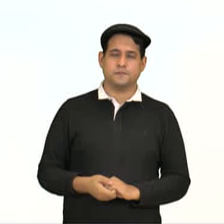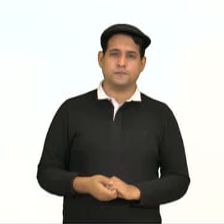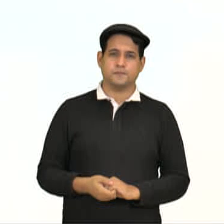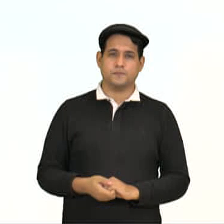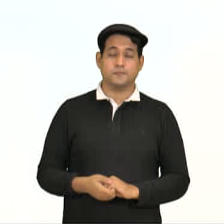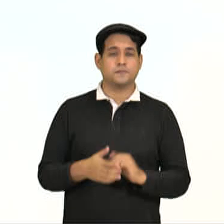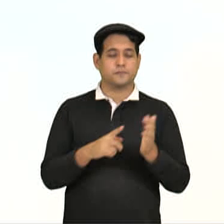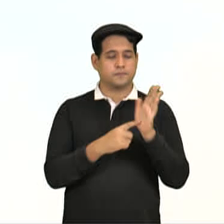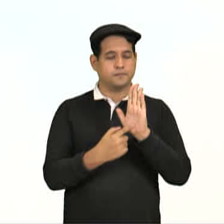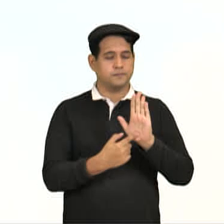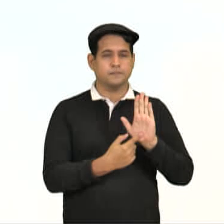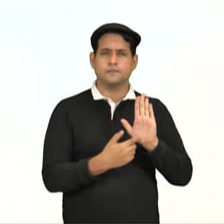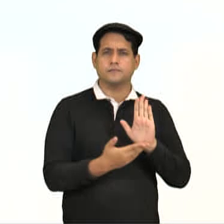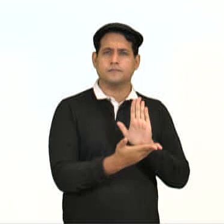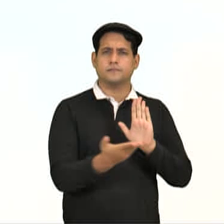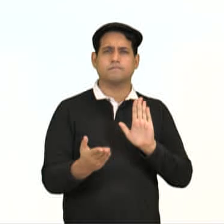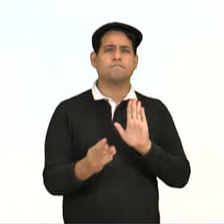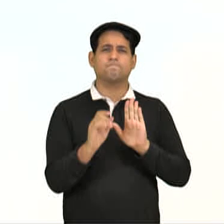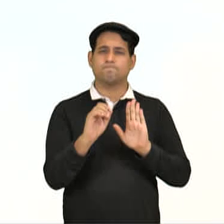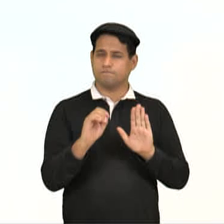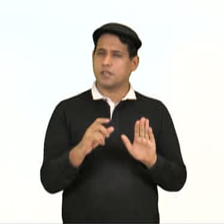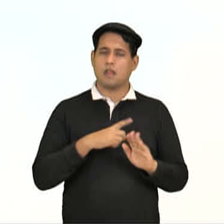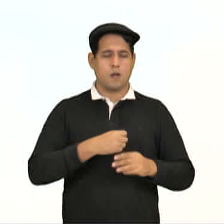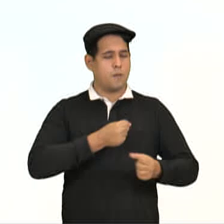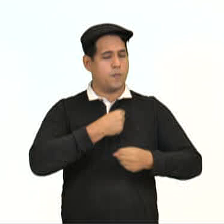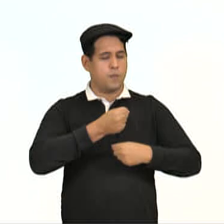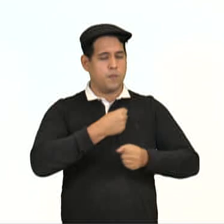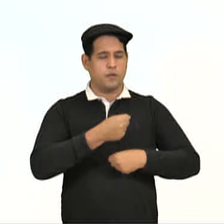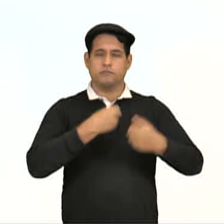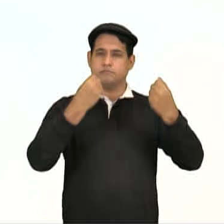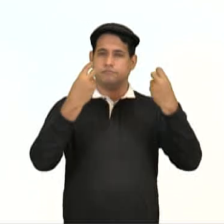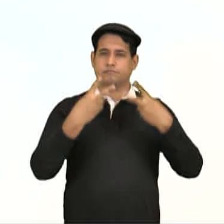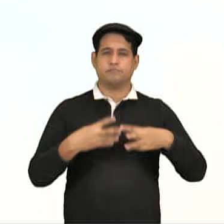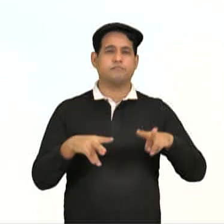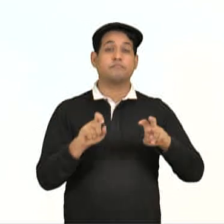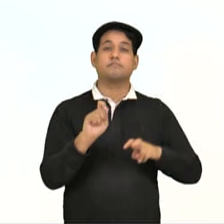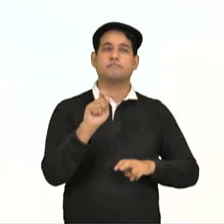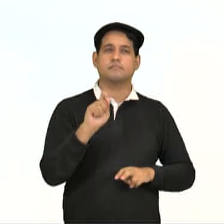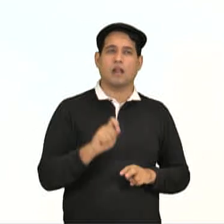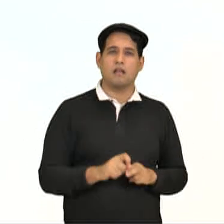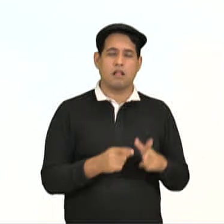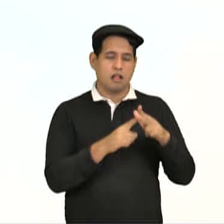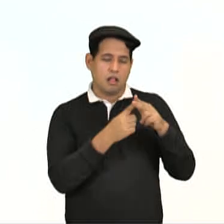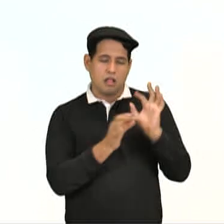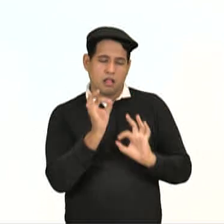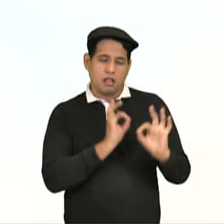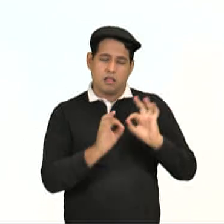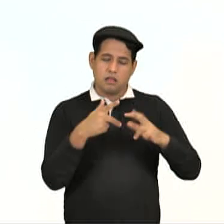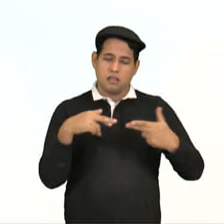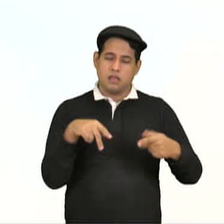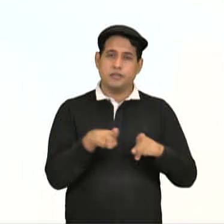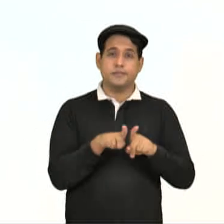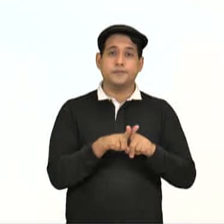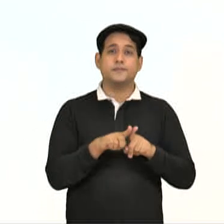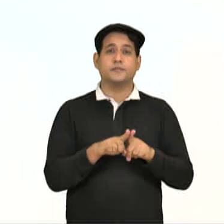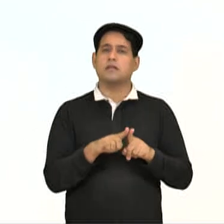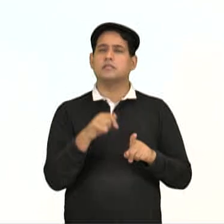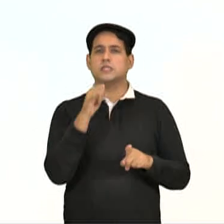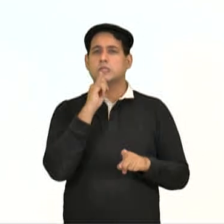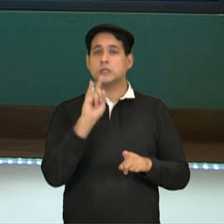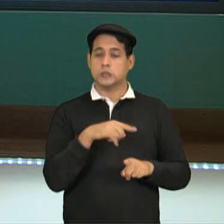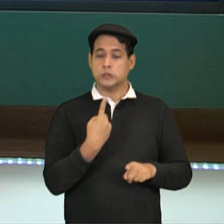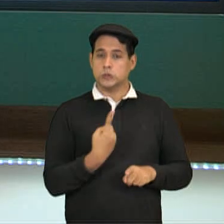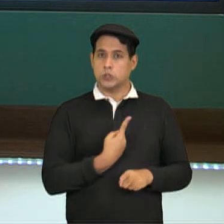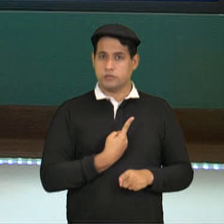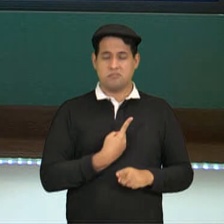Eu trago aqui para vocês, né, essa reportagem que fala sobre a correção genética em embriões da nossa espécie,